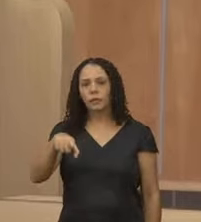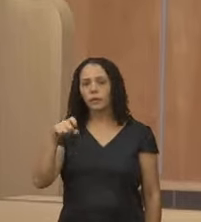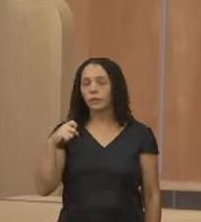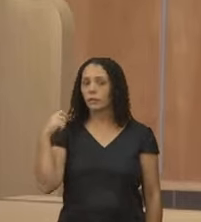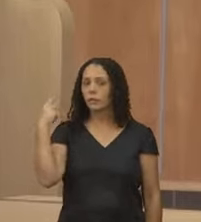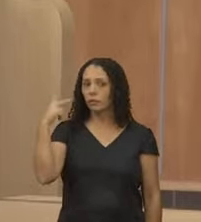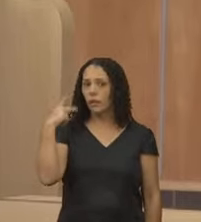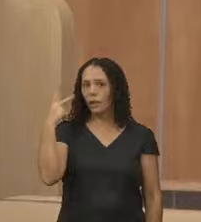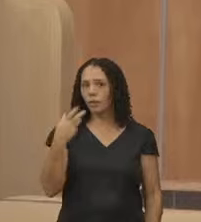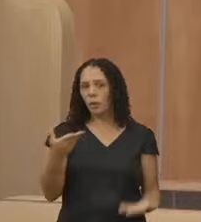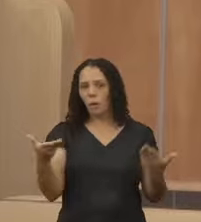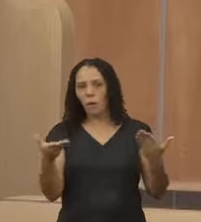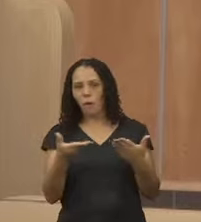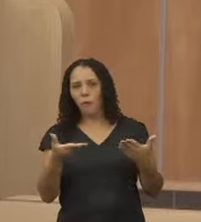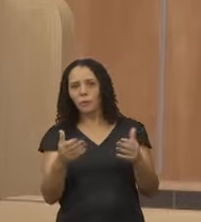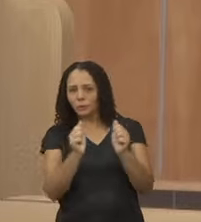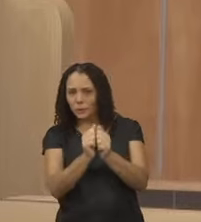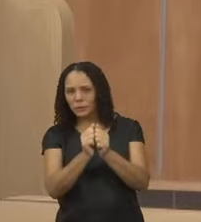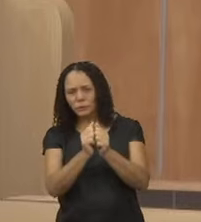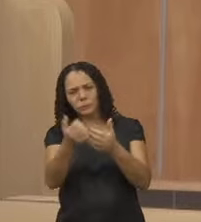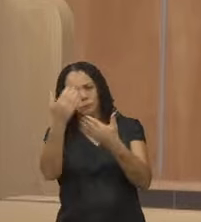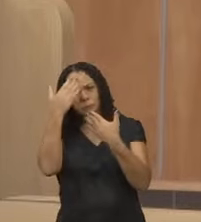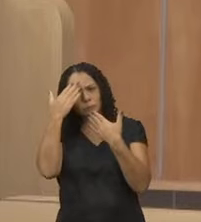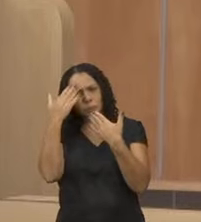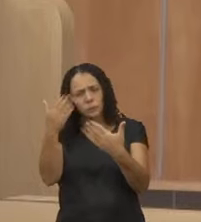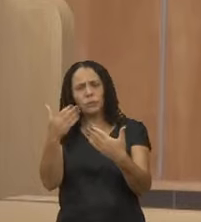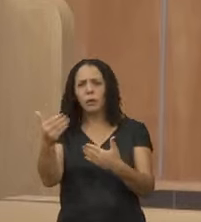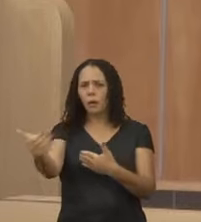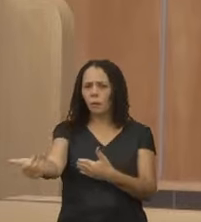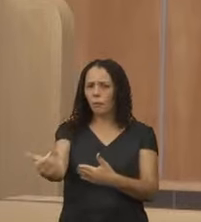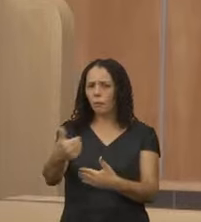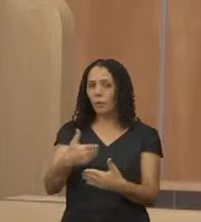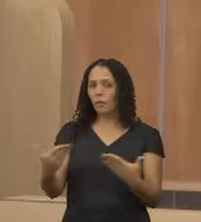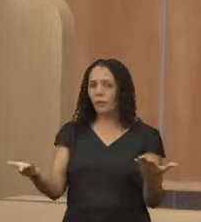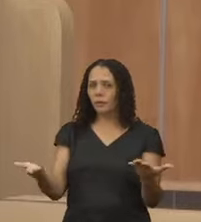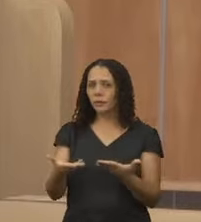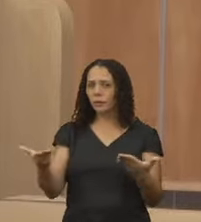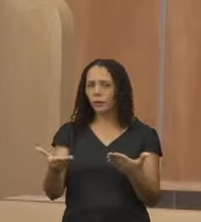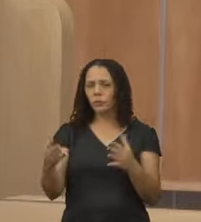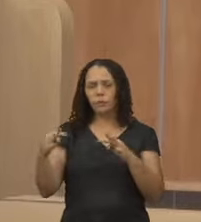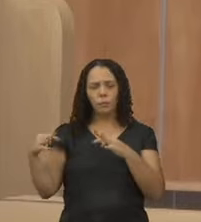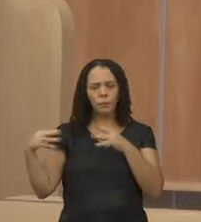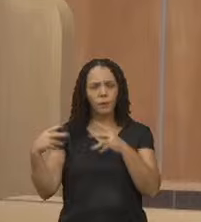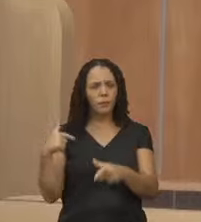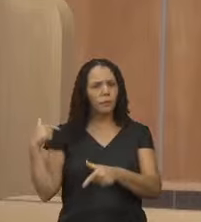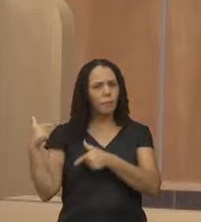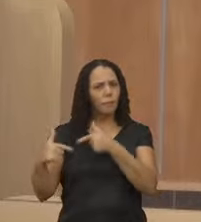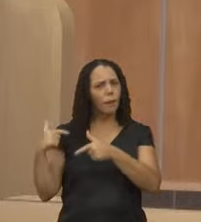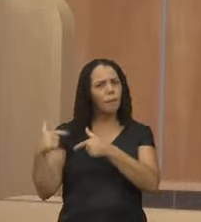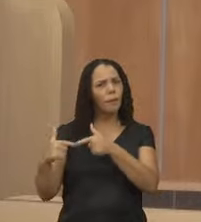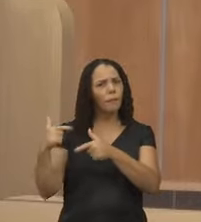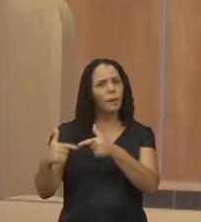que está aqui com a gente. Muito obrigado, Sônia, não só por estar aqui no dia de hoje, mas por todo o seu trabalho, que a gente tem que